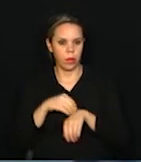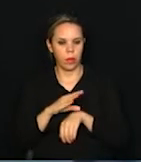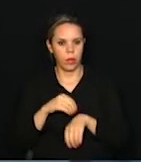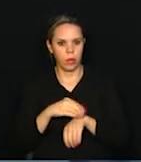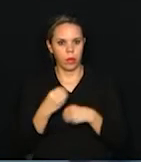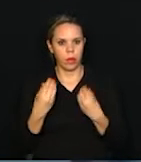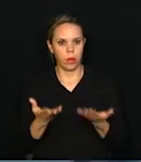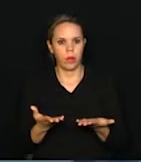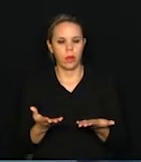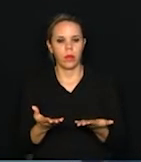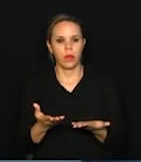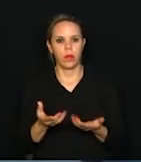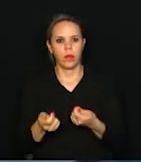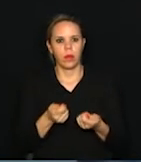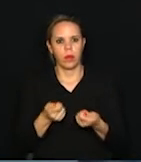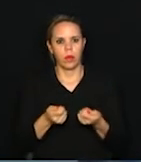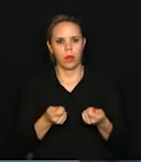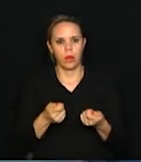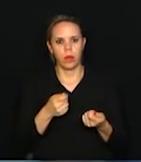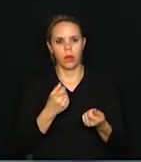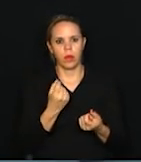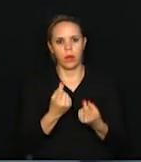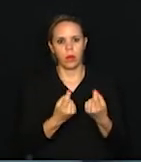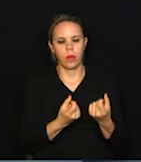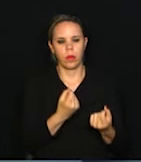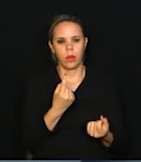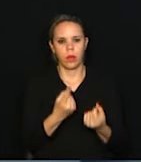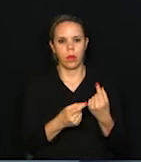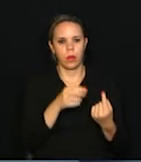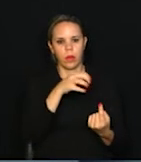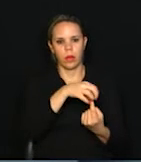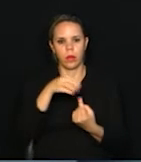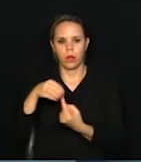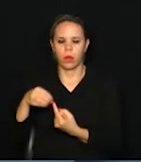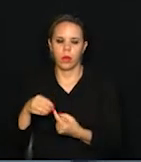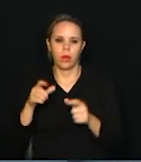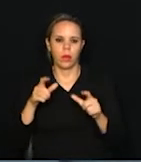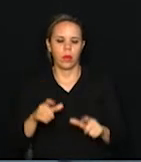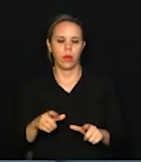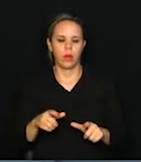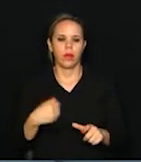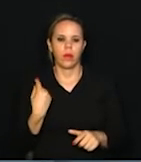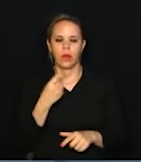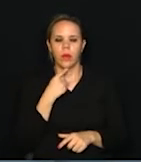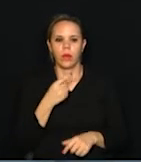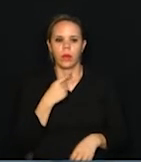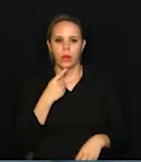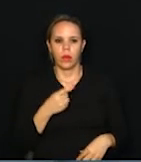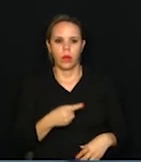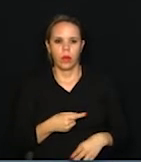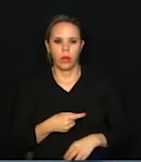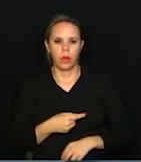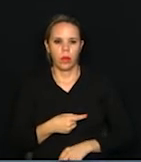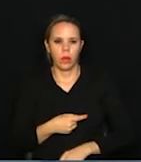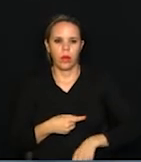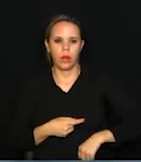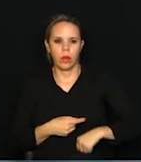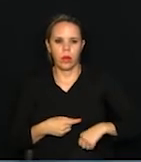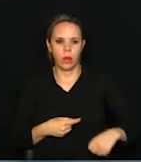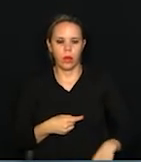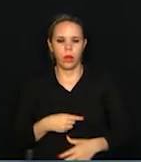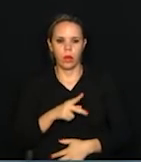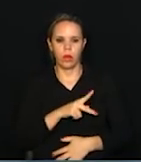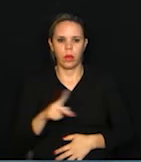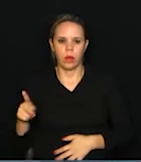coloque este controle em alguns pontos. O que a gente tem como questionamento, e aí o